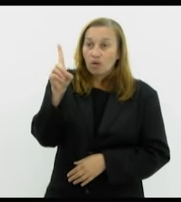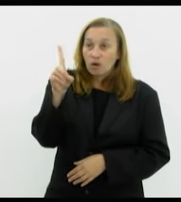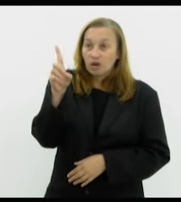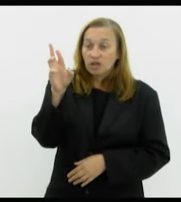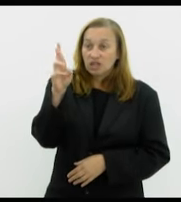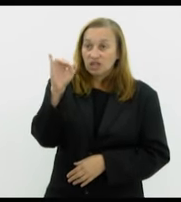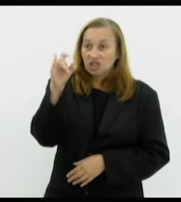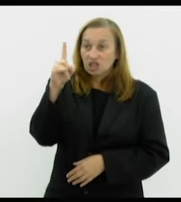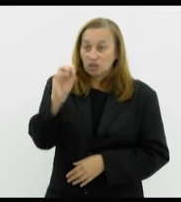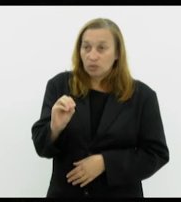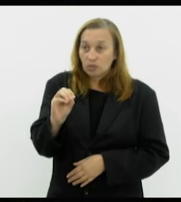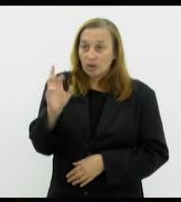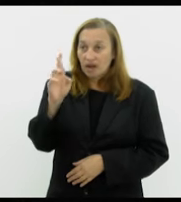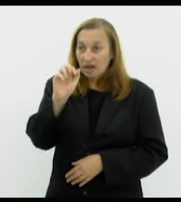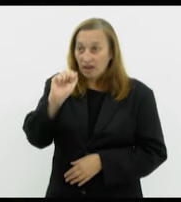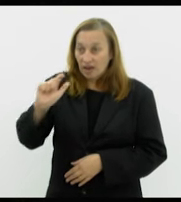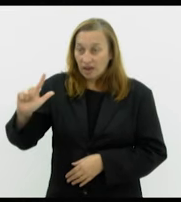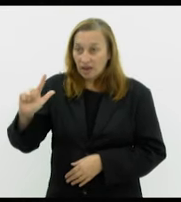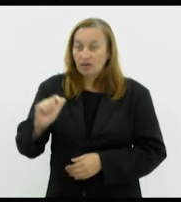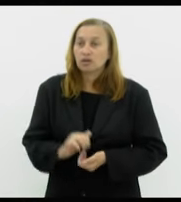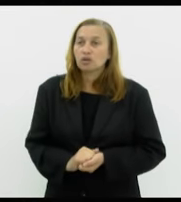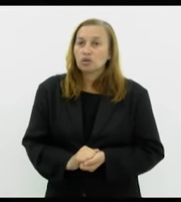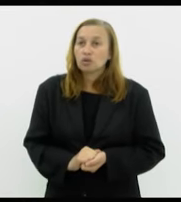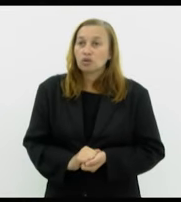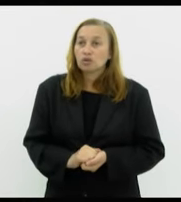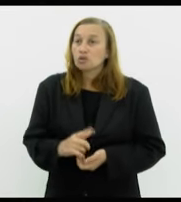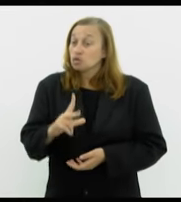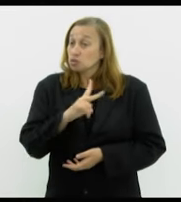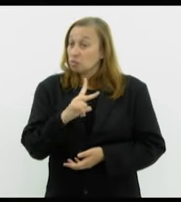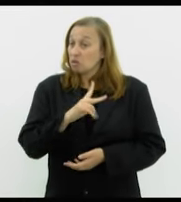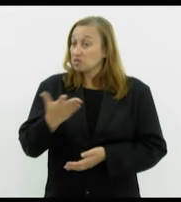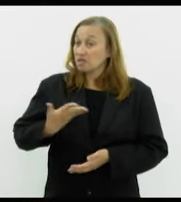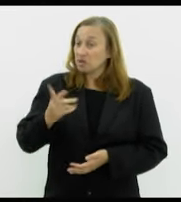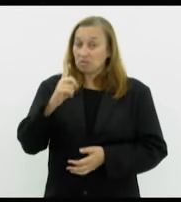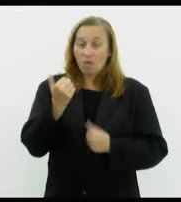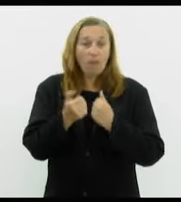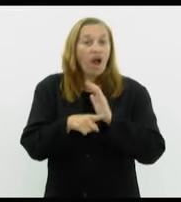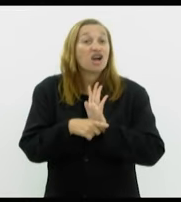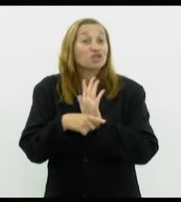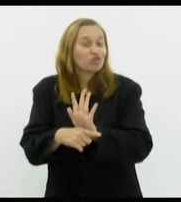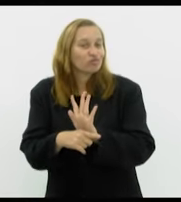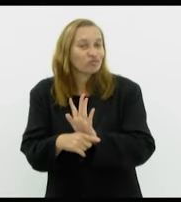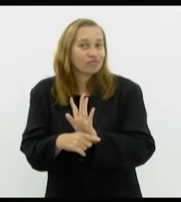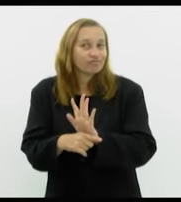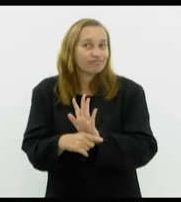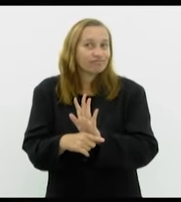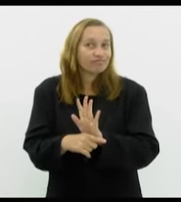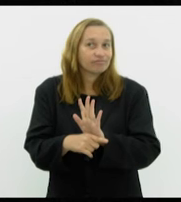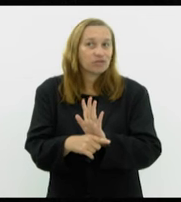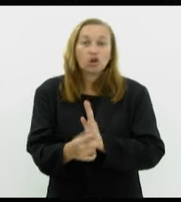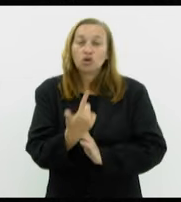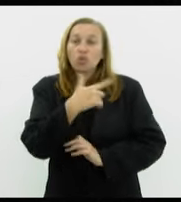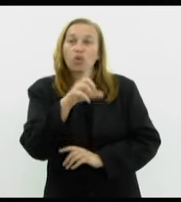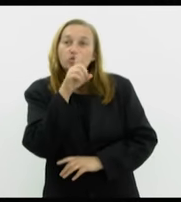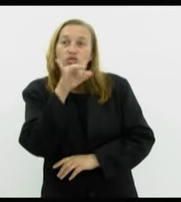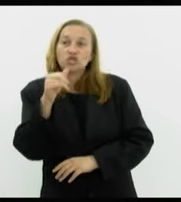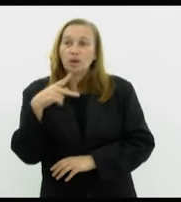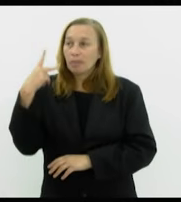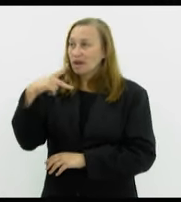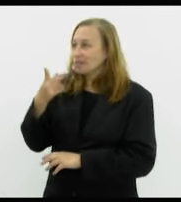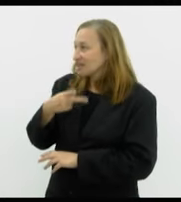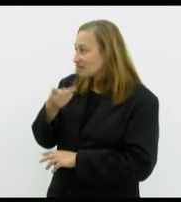próprios aliados não corroboram com o que no outro dia parlamentar aqui falou